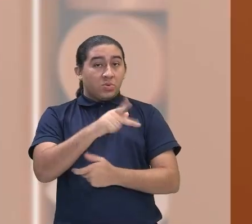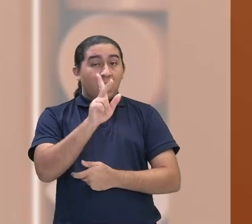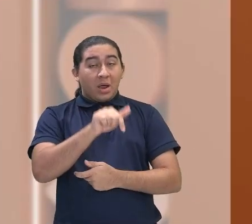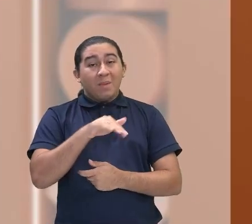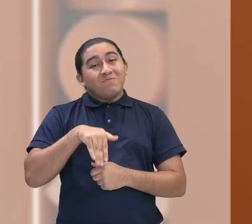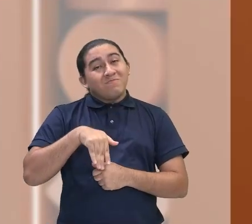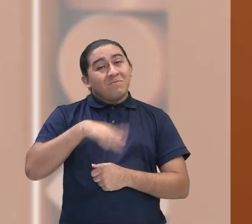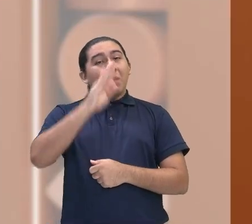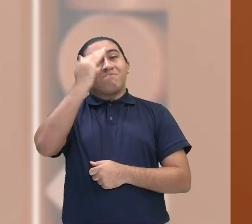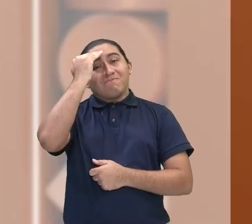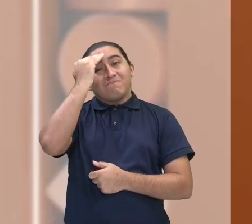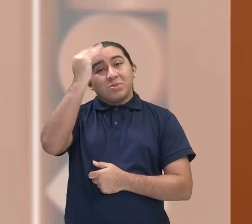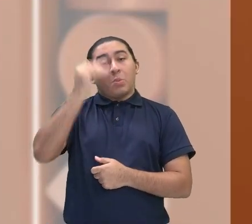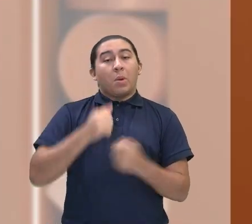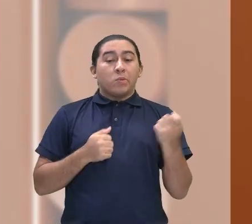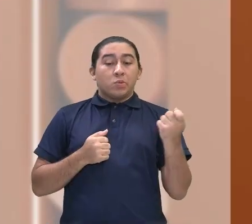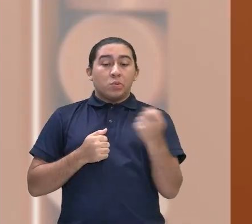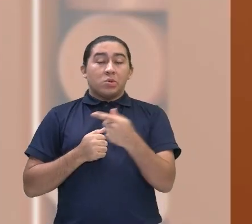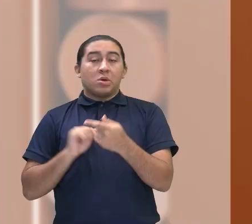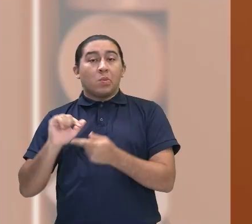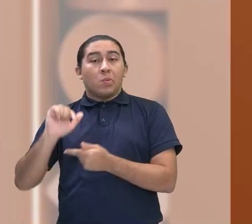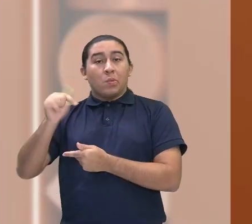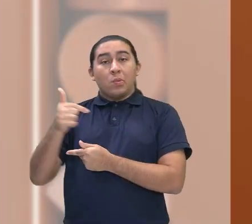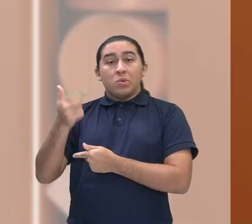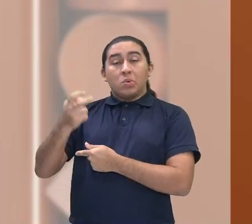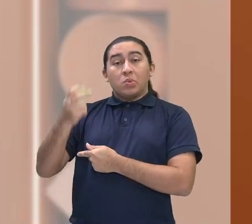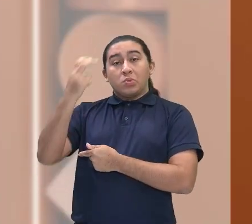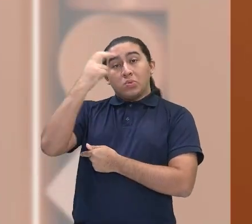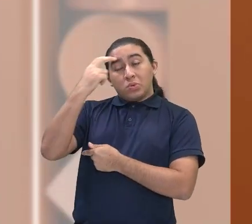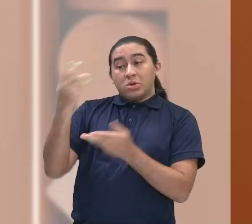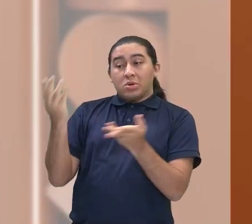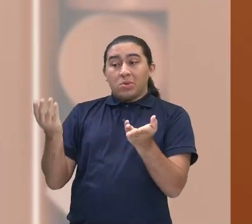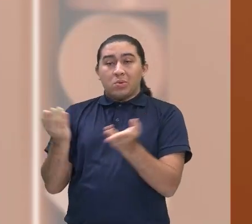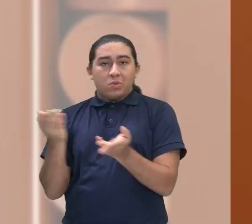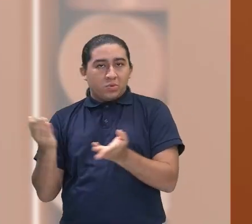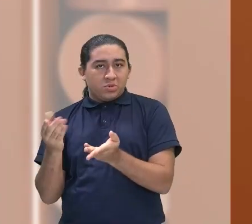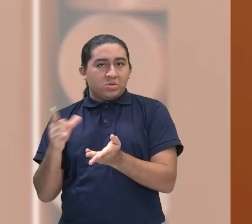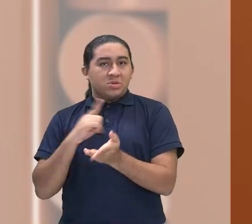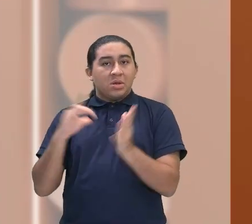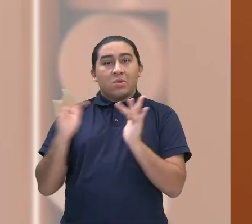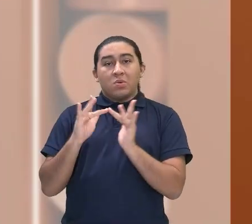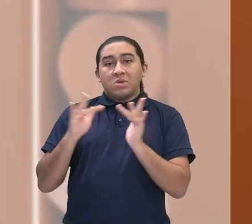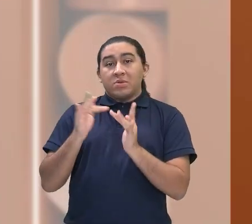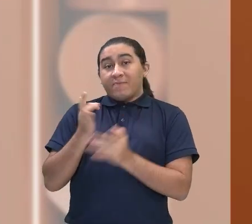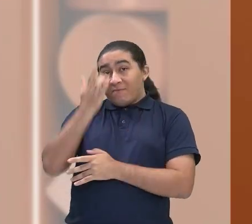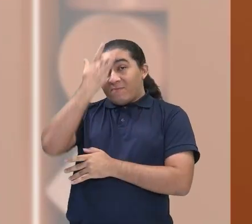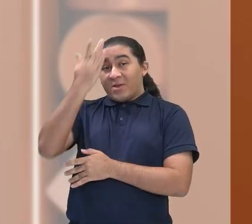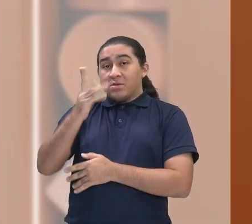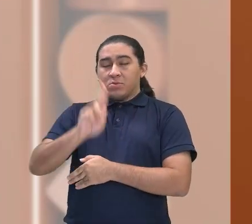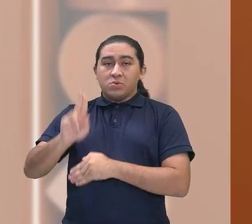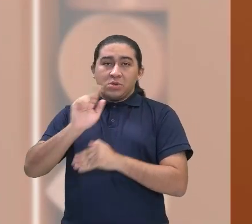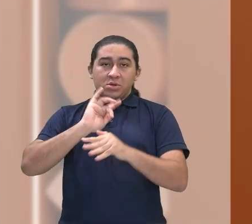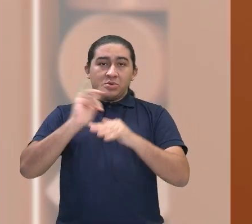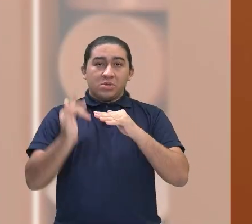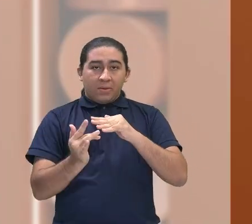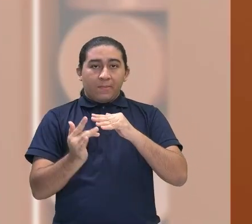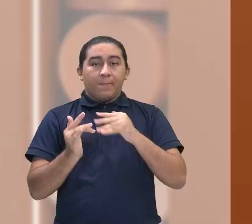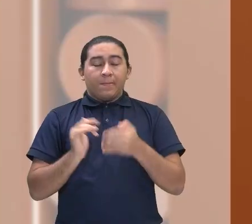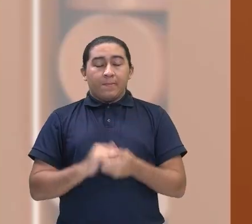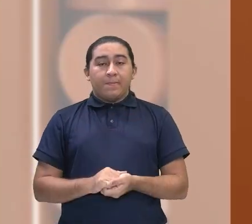fortes que os elementos que nos dias atuais temos contatos através das redes e do mundo